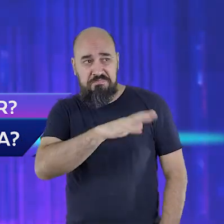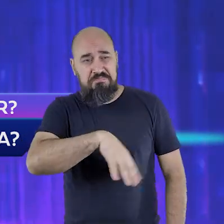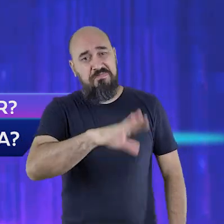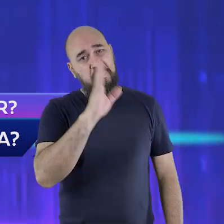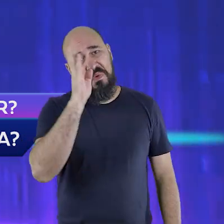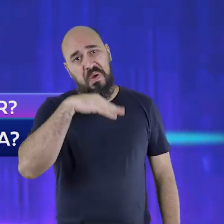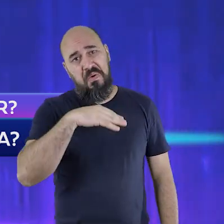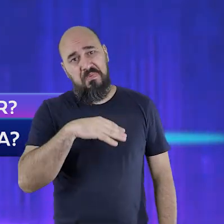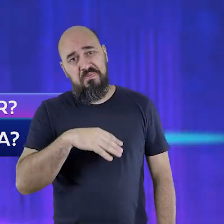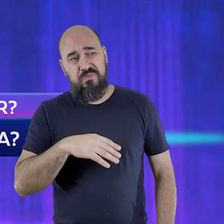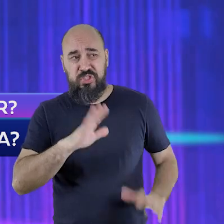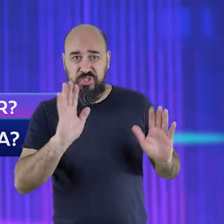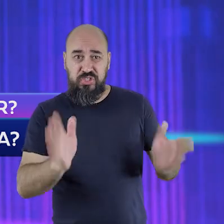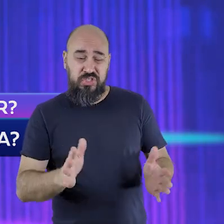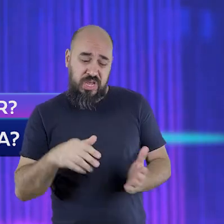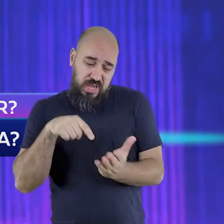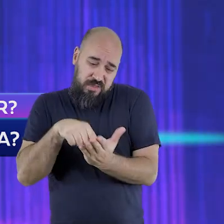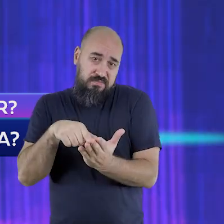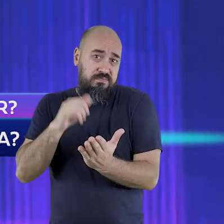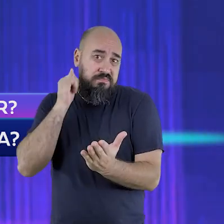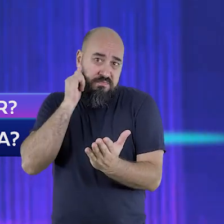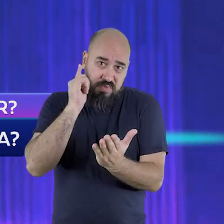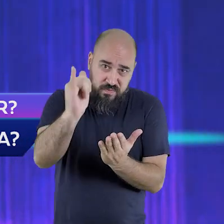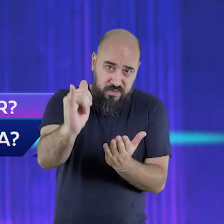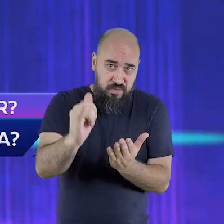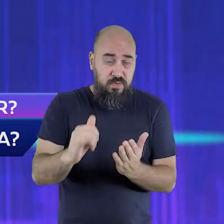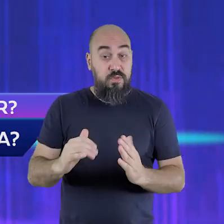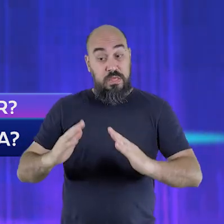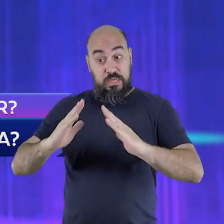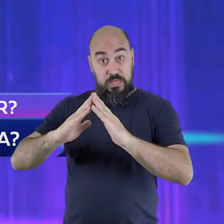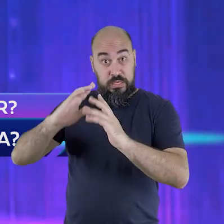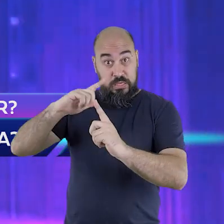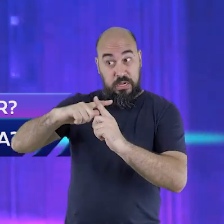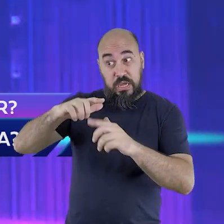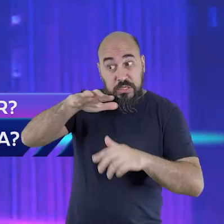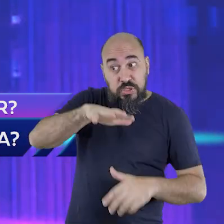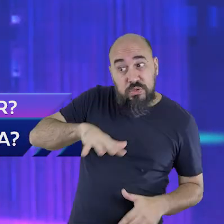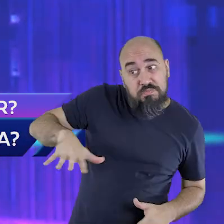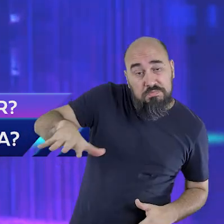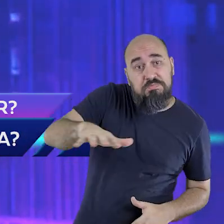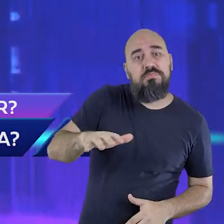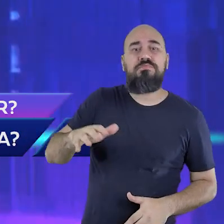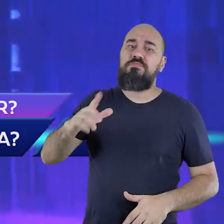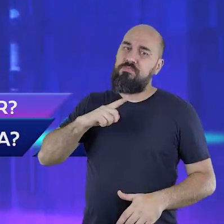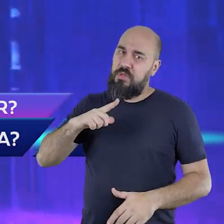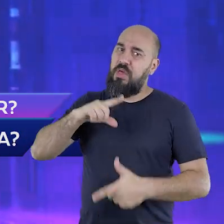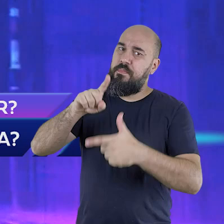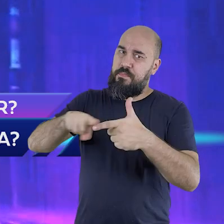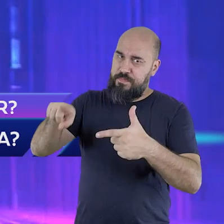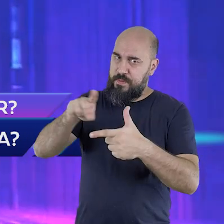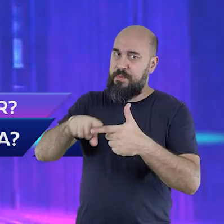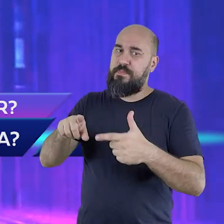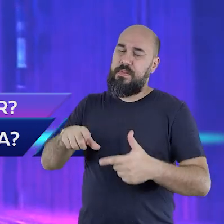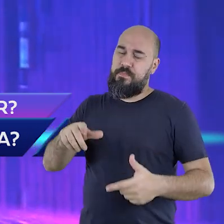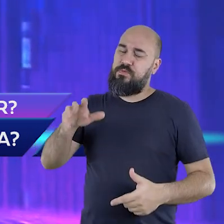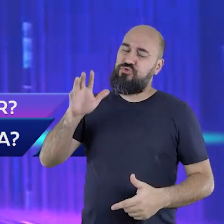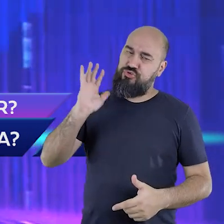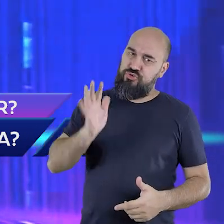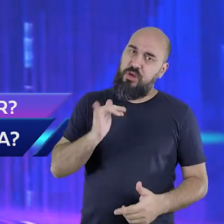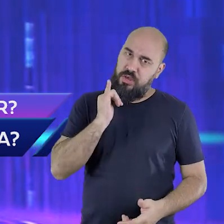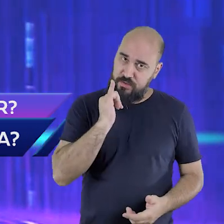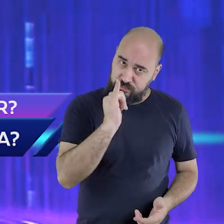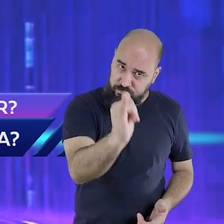foi profetizada. Deus já nos advertiu. Mas também nós temos a saída e a solução que